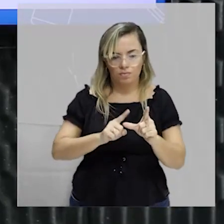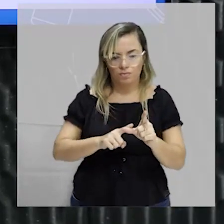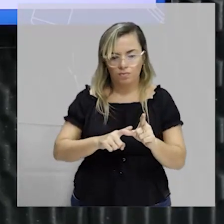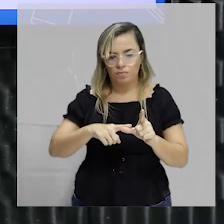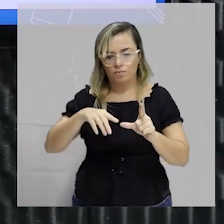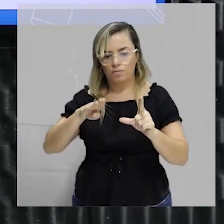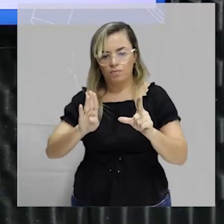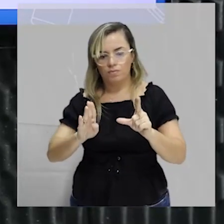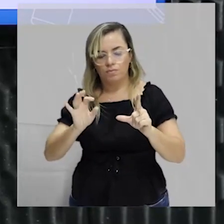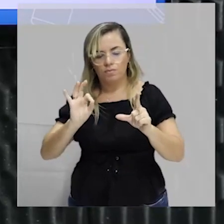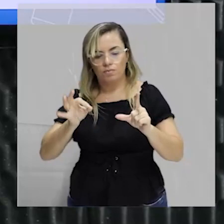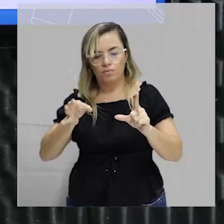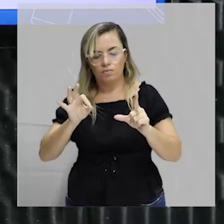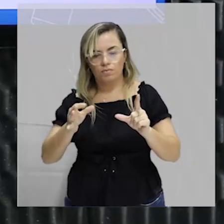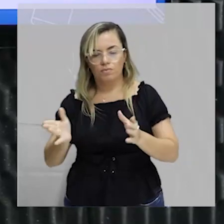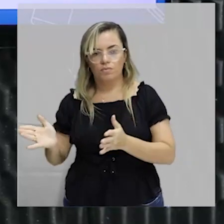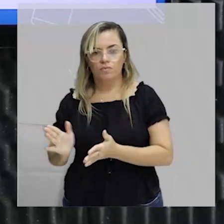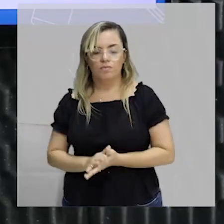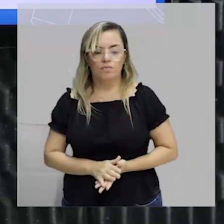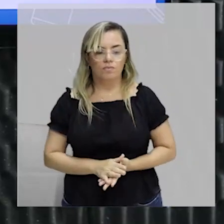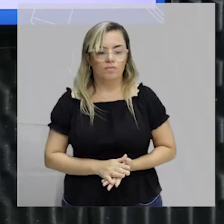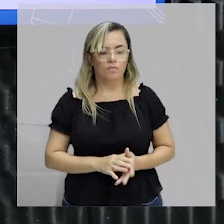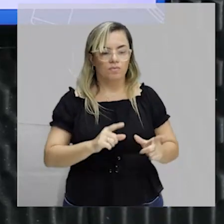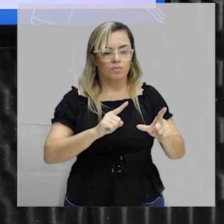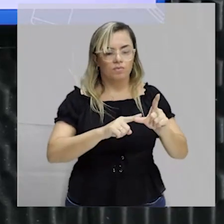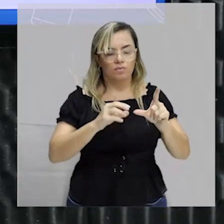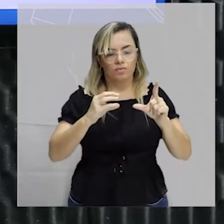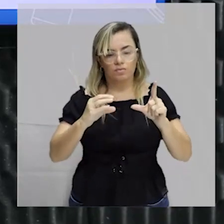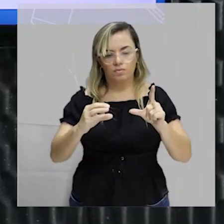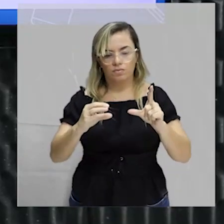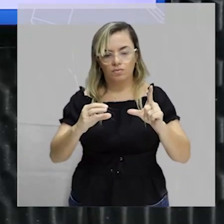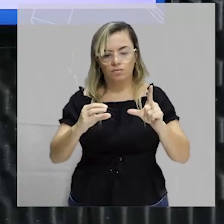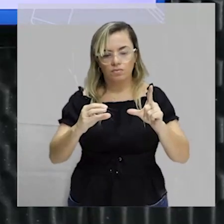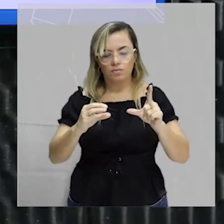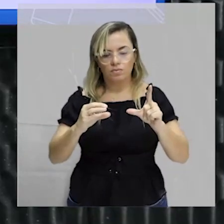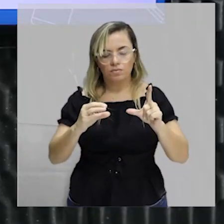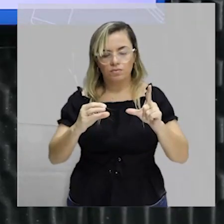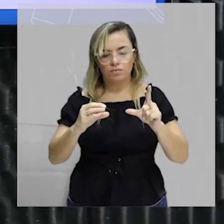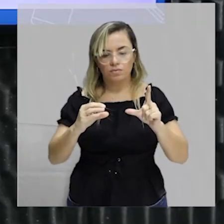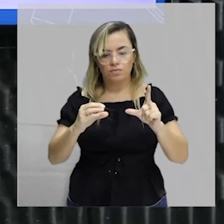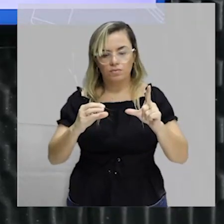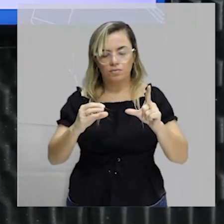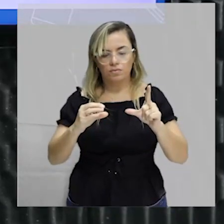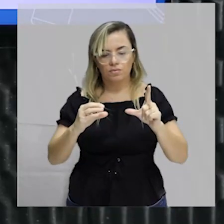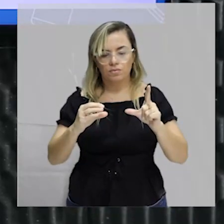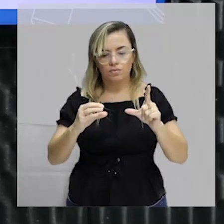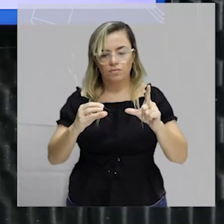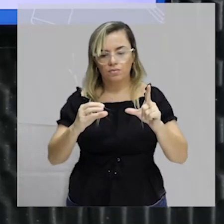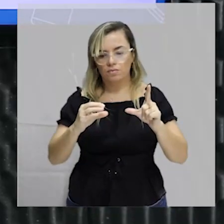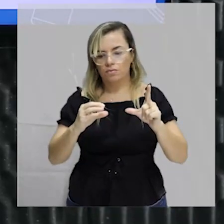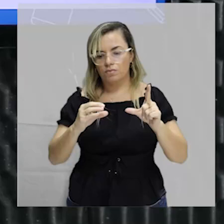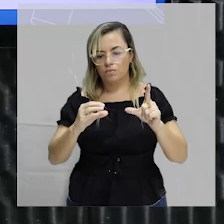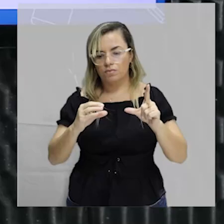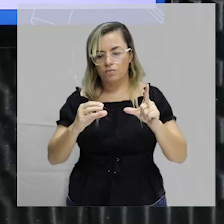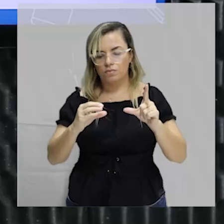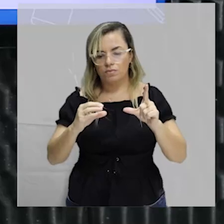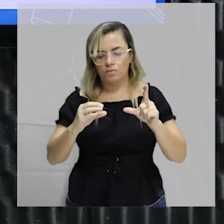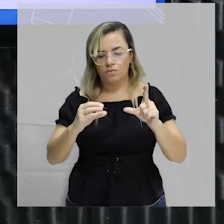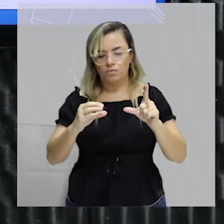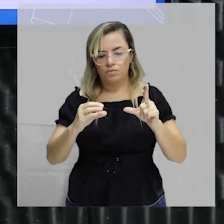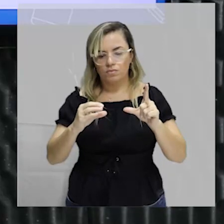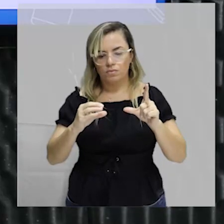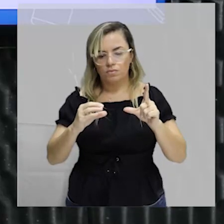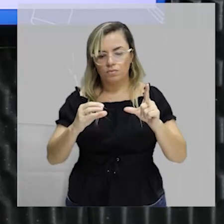incorreta. A letra C. A postura bípede foi decorrente de um aumento do cérebro e